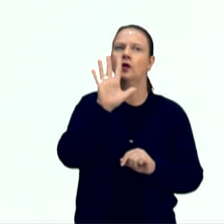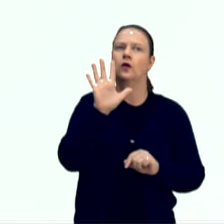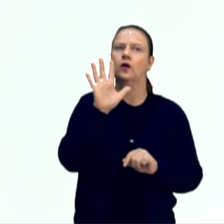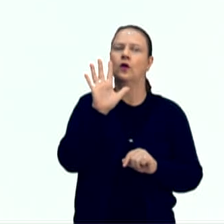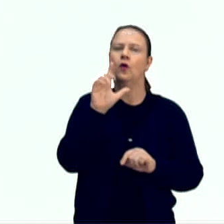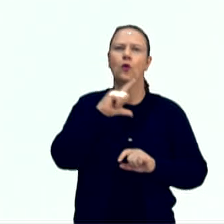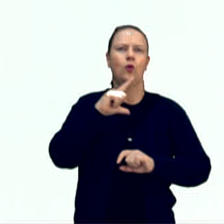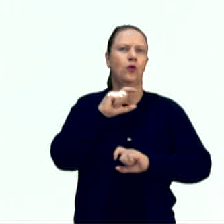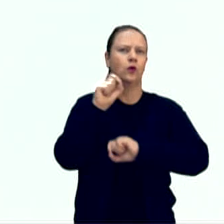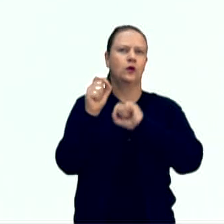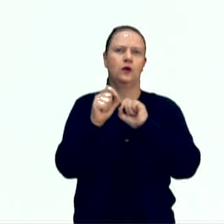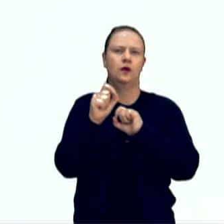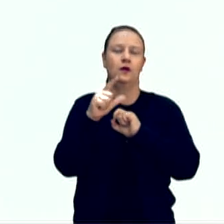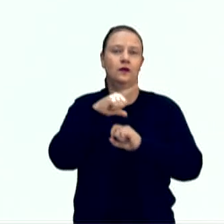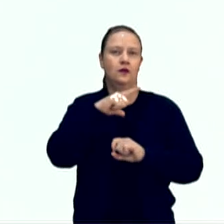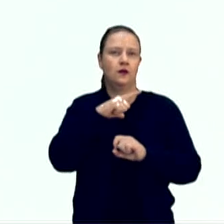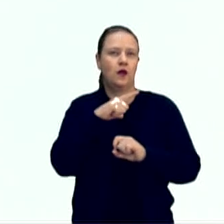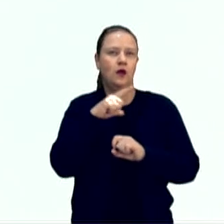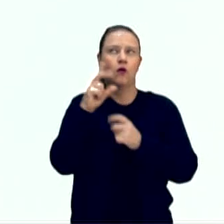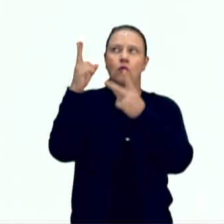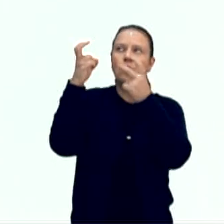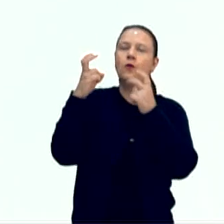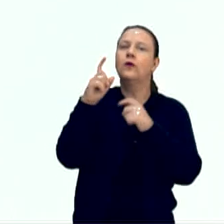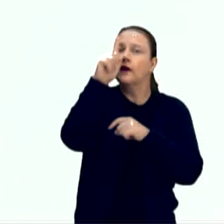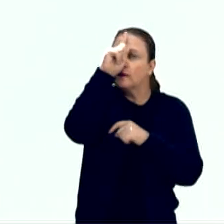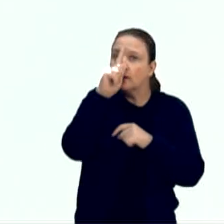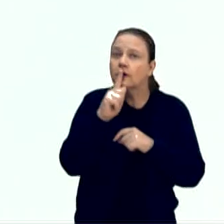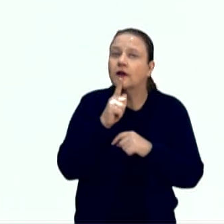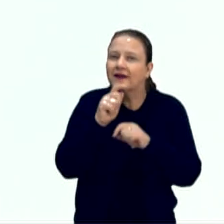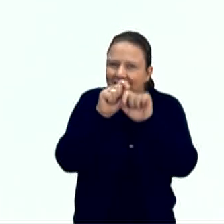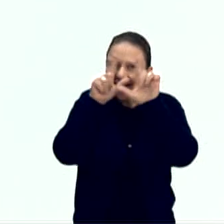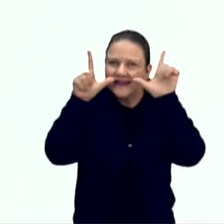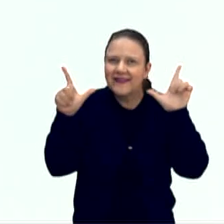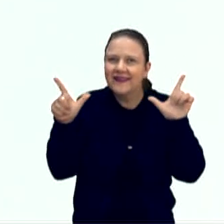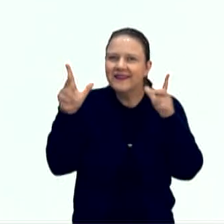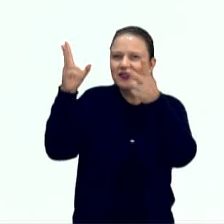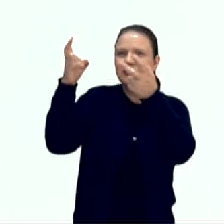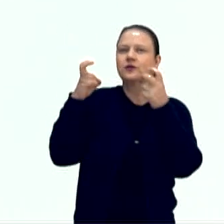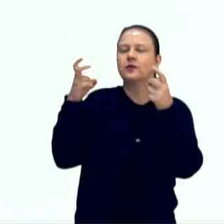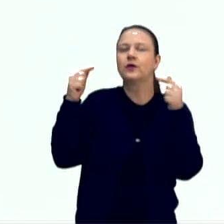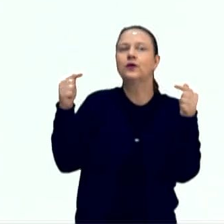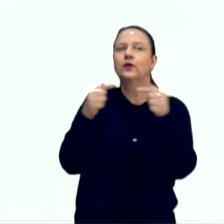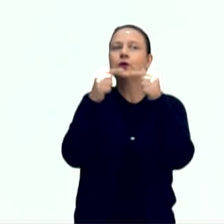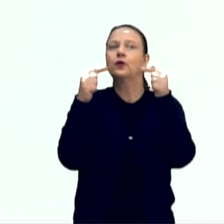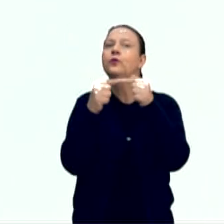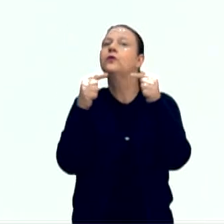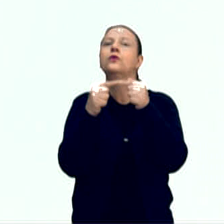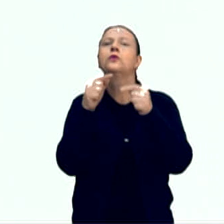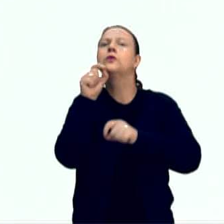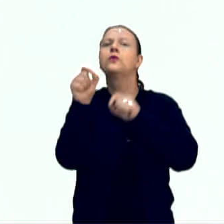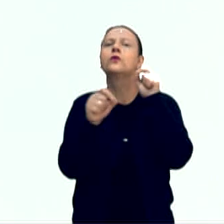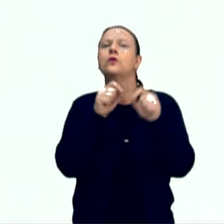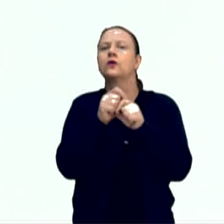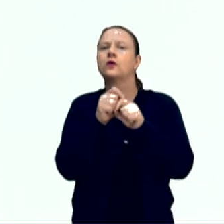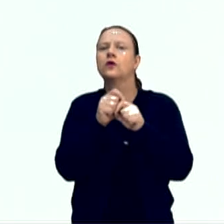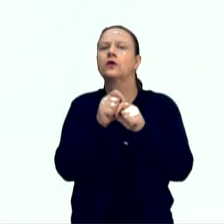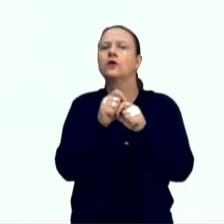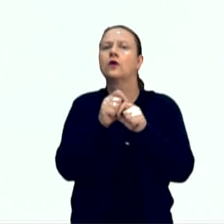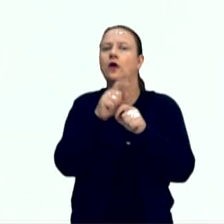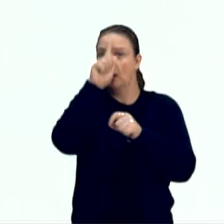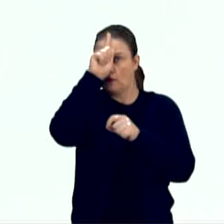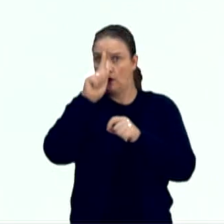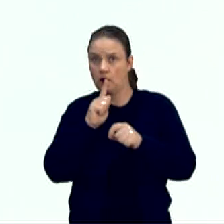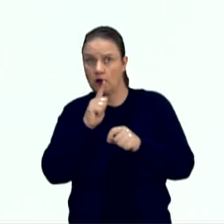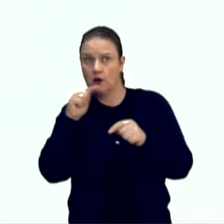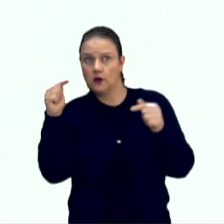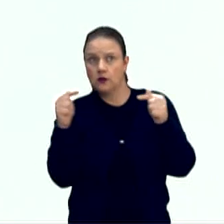vazio demográfico, essa mancha aqui, por exemplo, em amarelinho, tá vendo? Está combinando com essa mancha aqui. Essa outra mancha